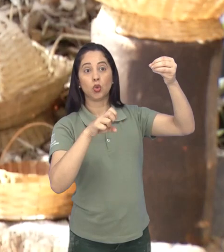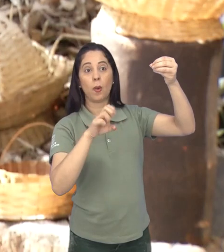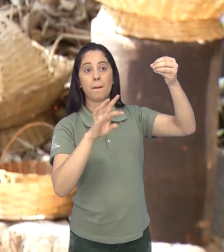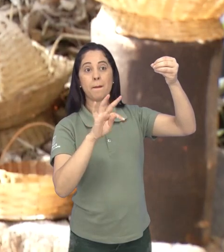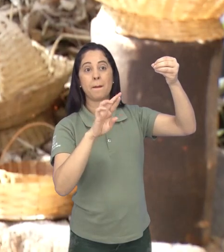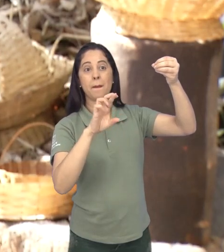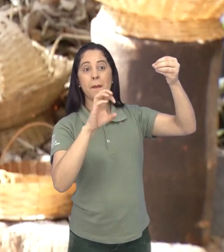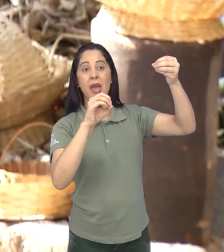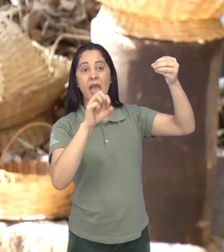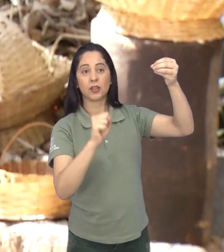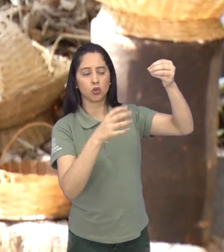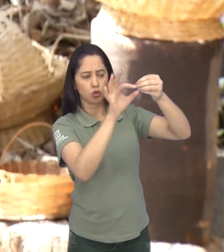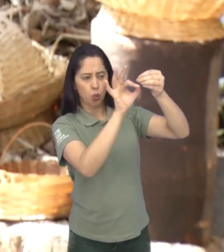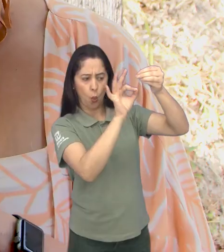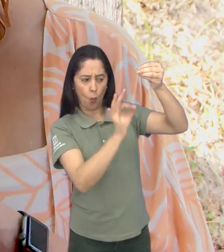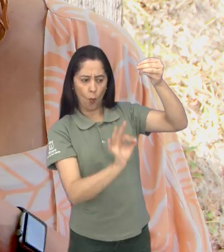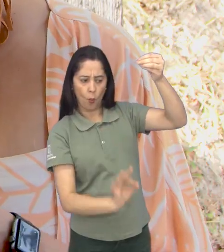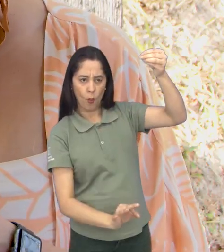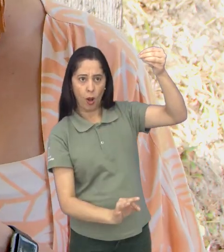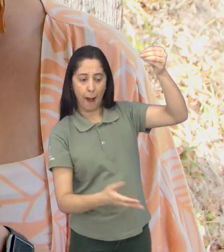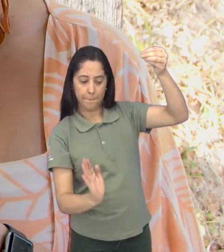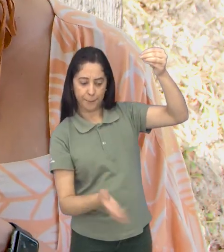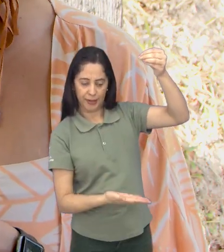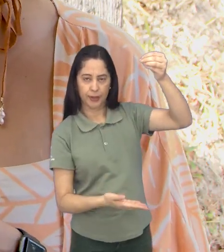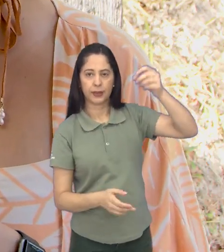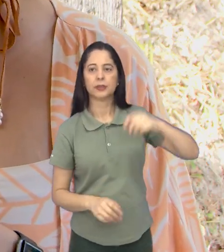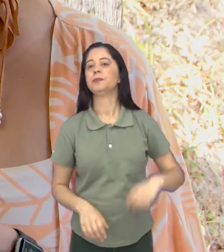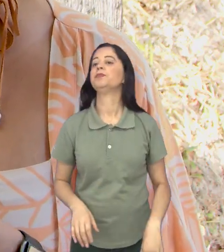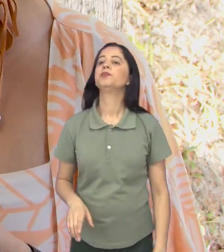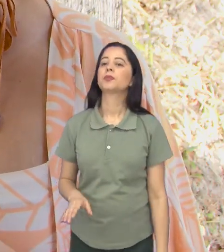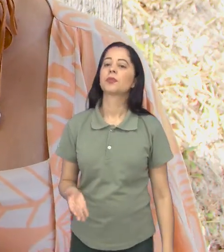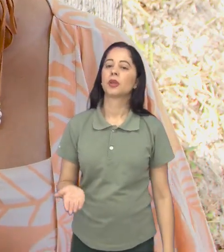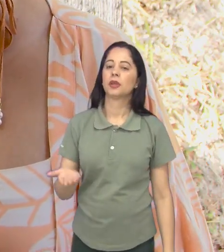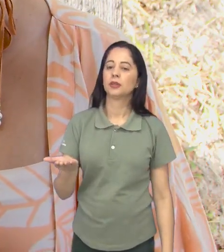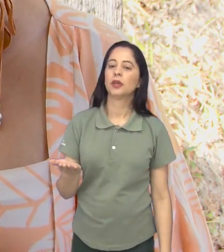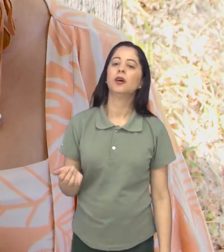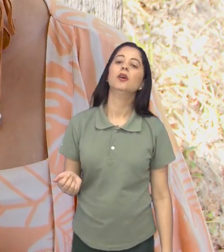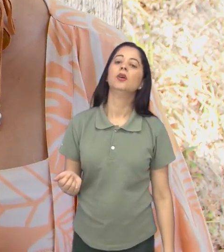metros de altura. A fonte de renda hoje,